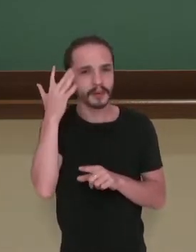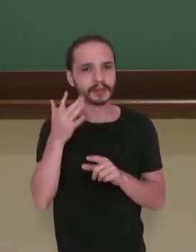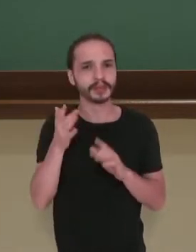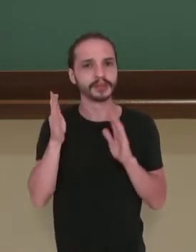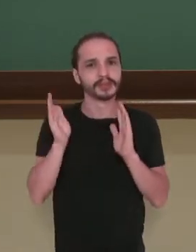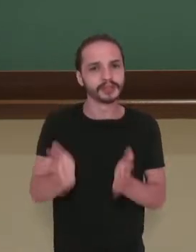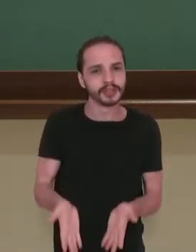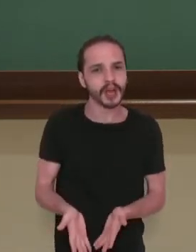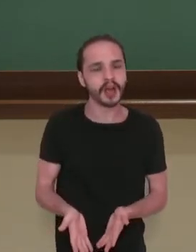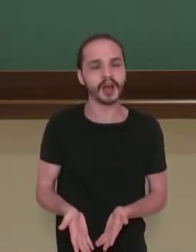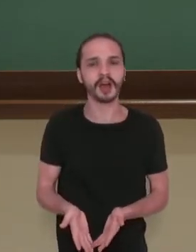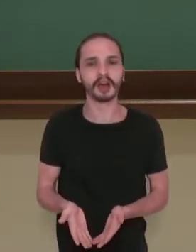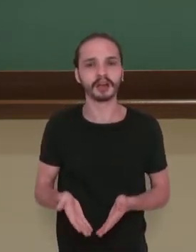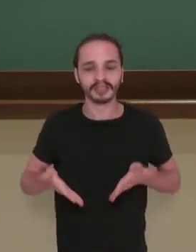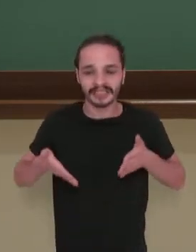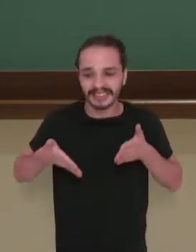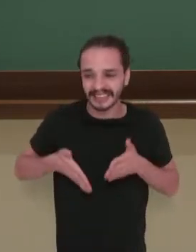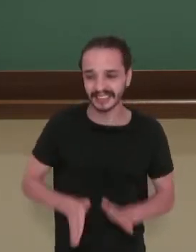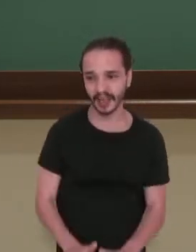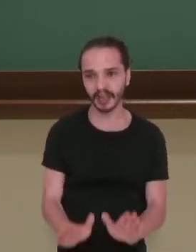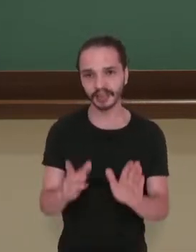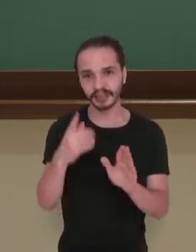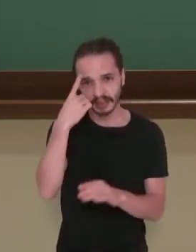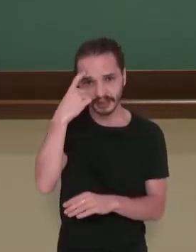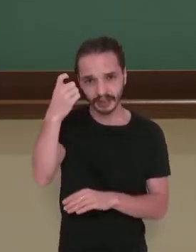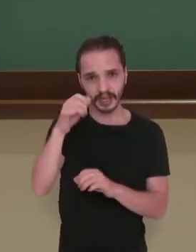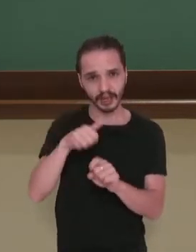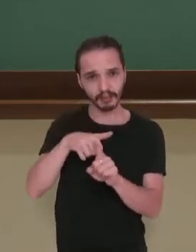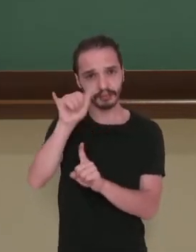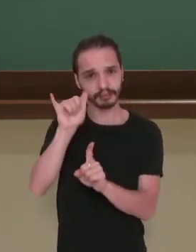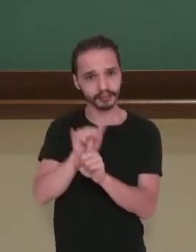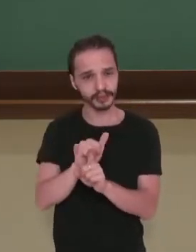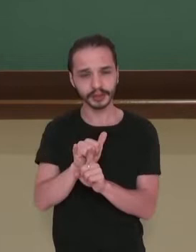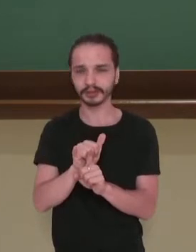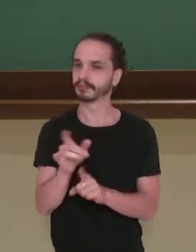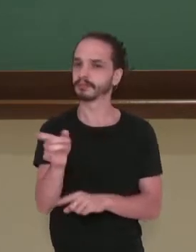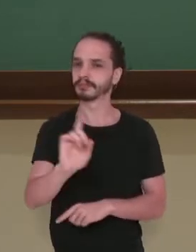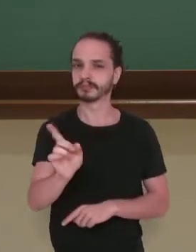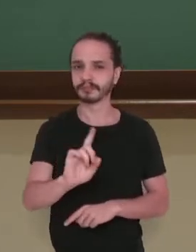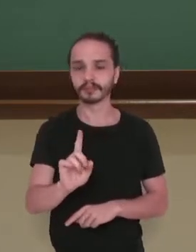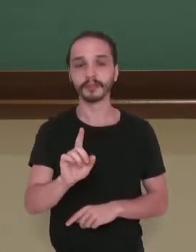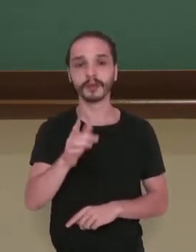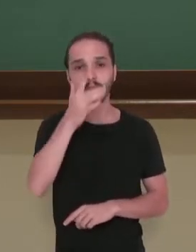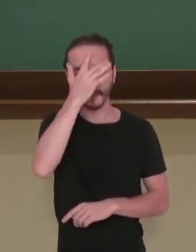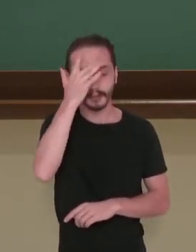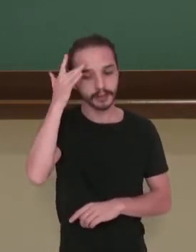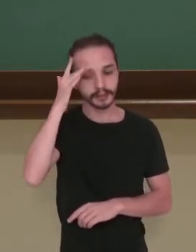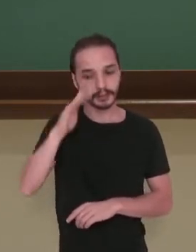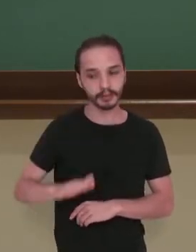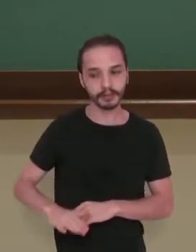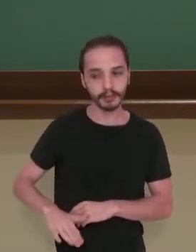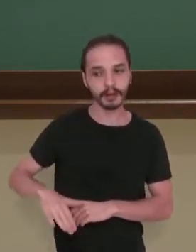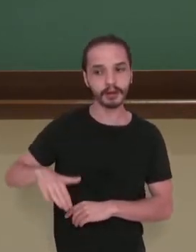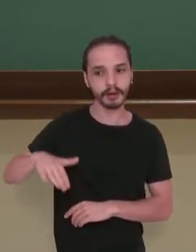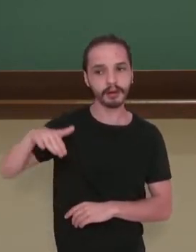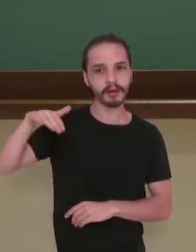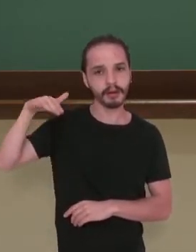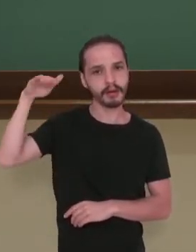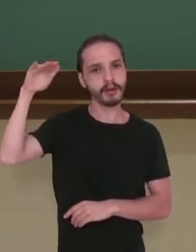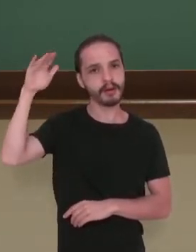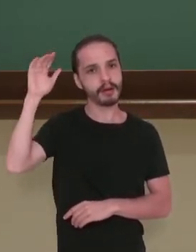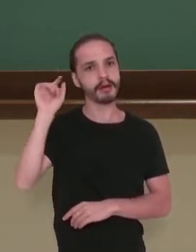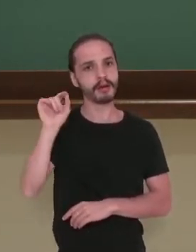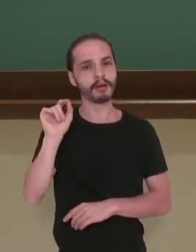já nascem com essa ideia do bullying? Não, né? As pessoas, à medida que vão crescendo,